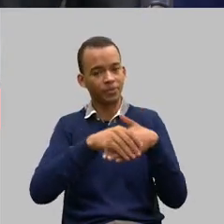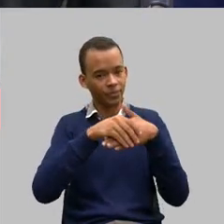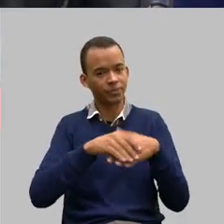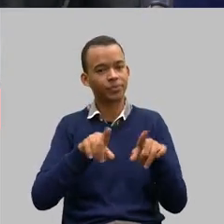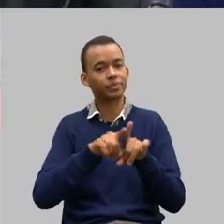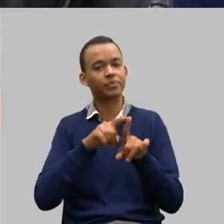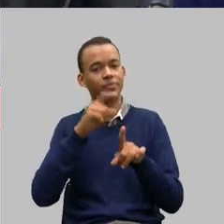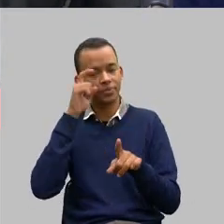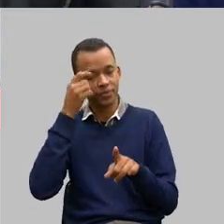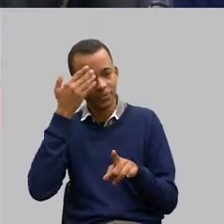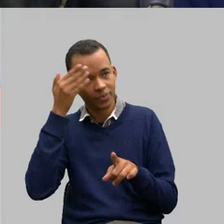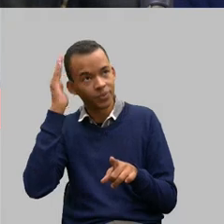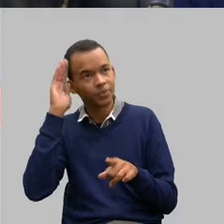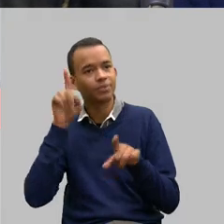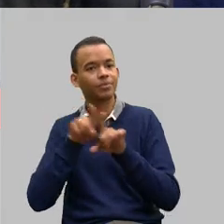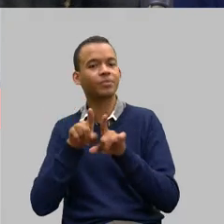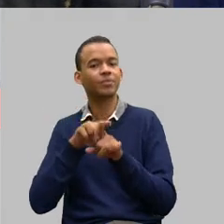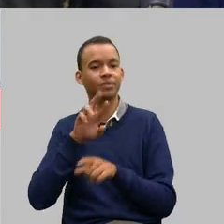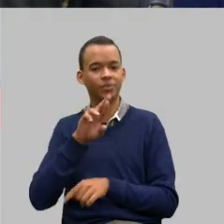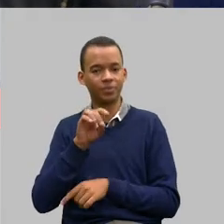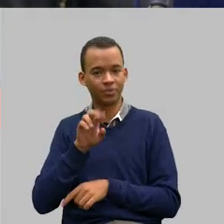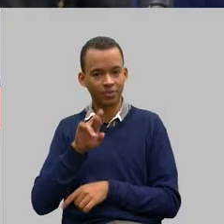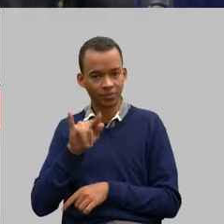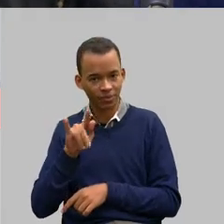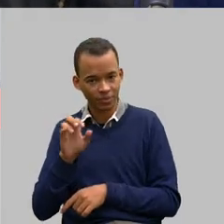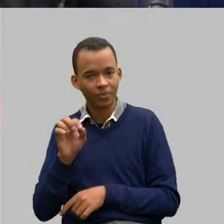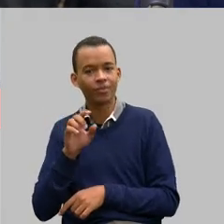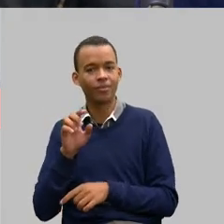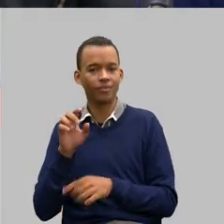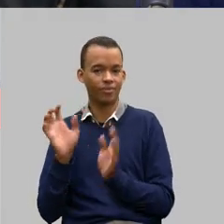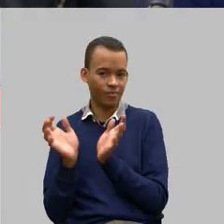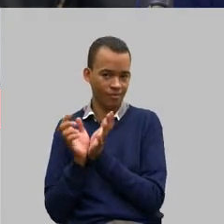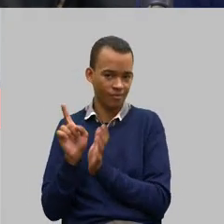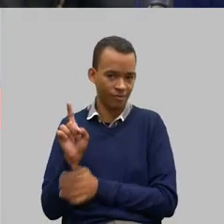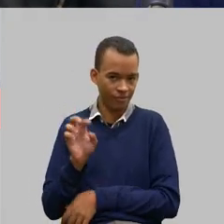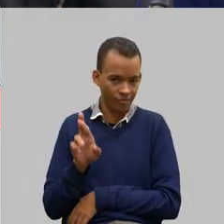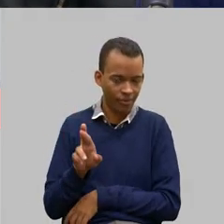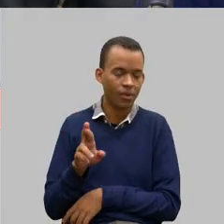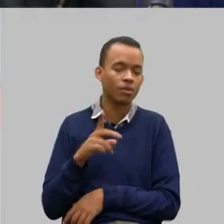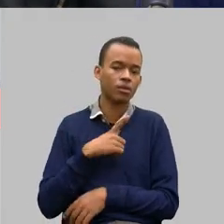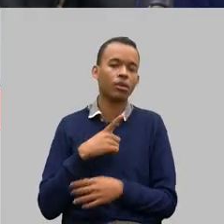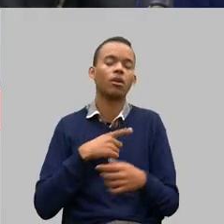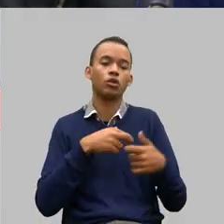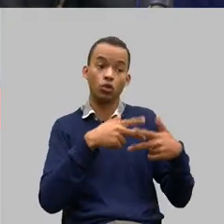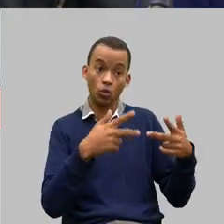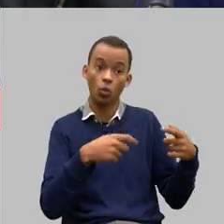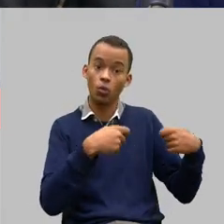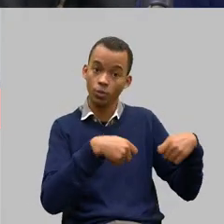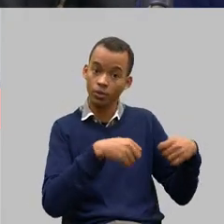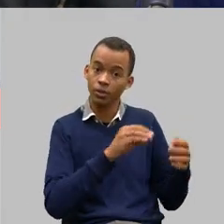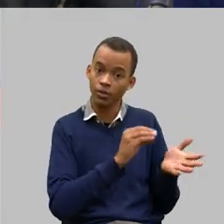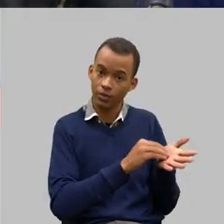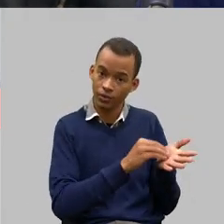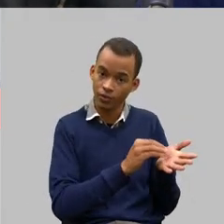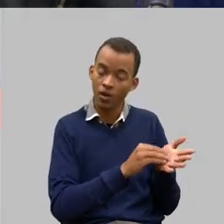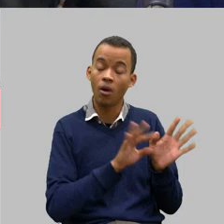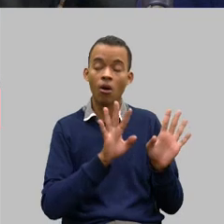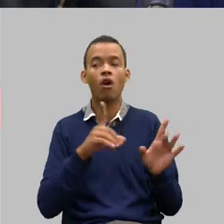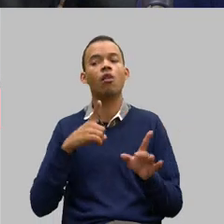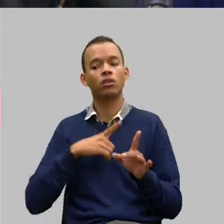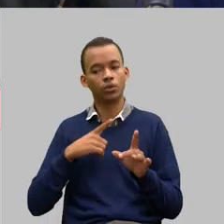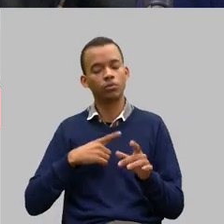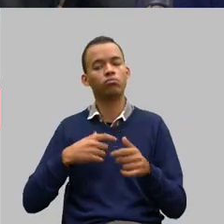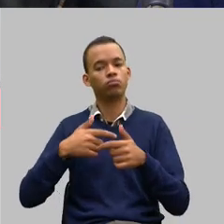Rodrigo com a equipe do Dr que a gente tem visto tem muito o que fazer mas tem feito muito com respeito com